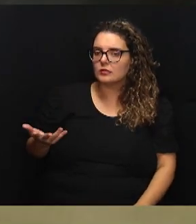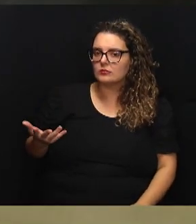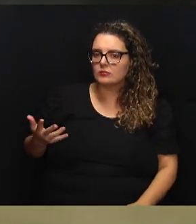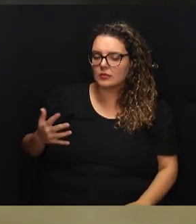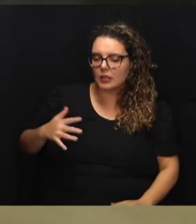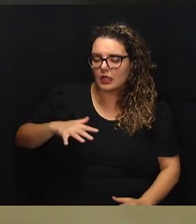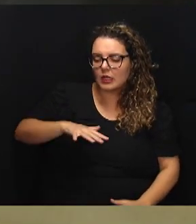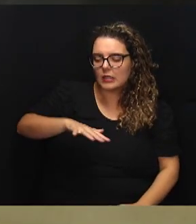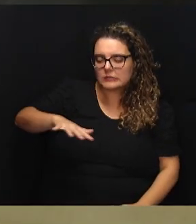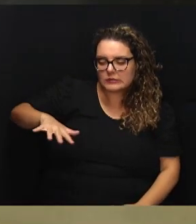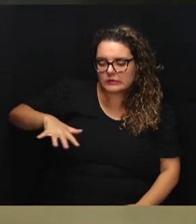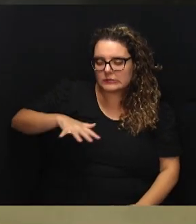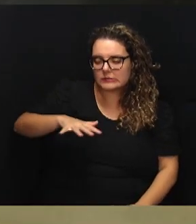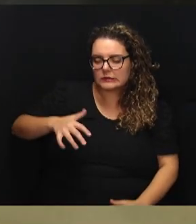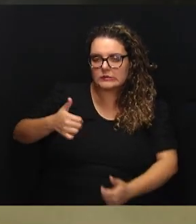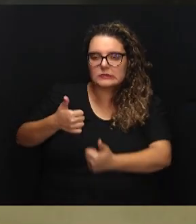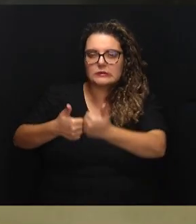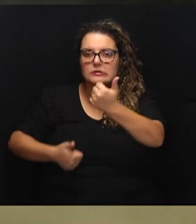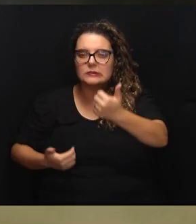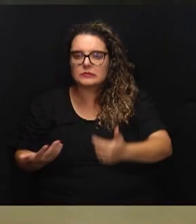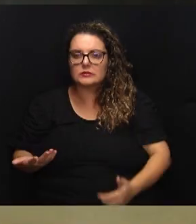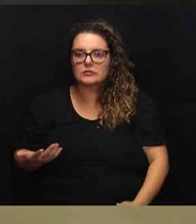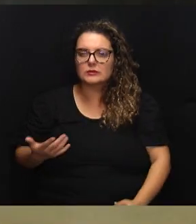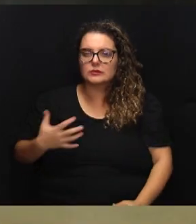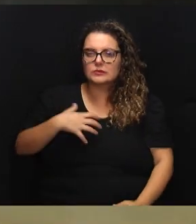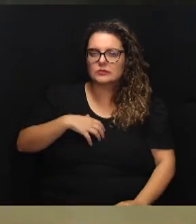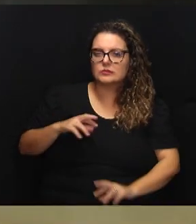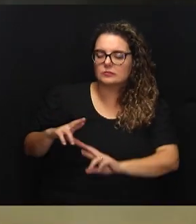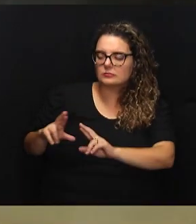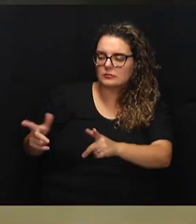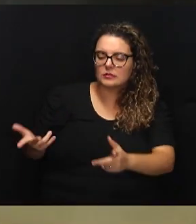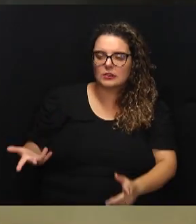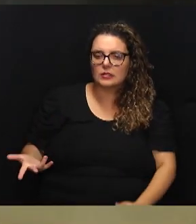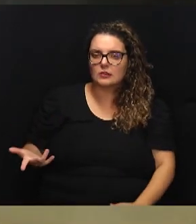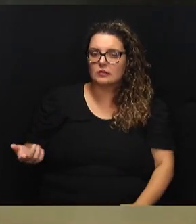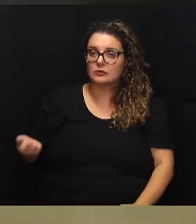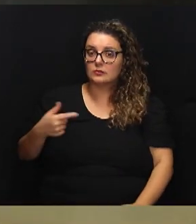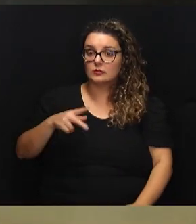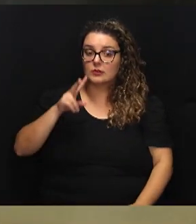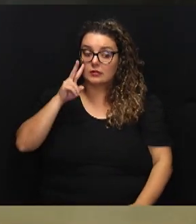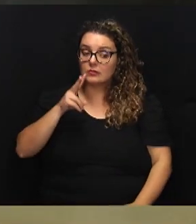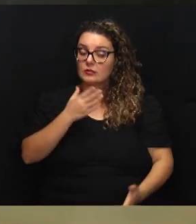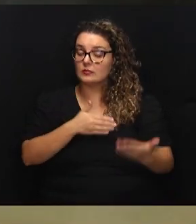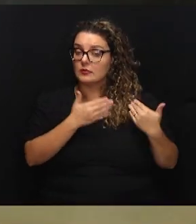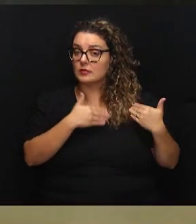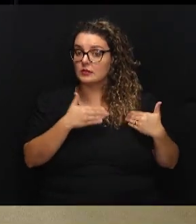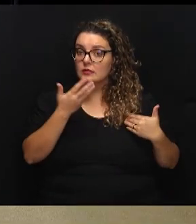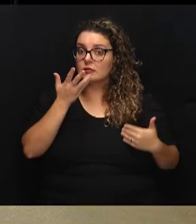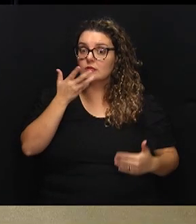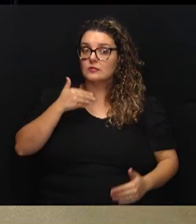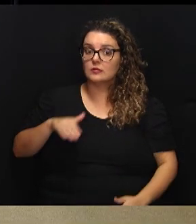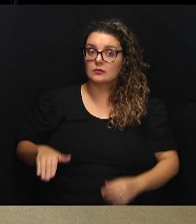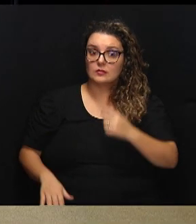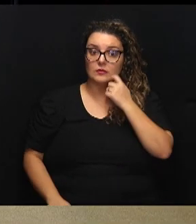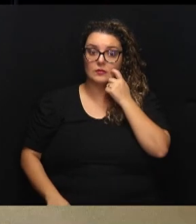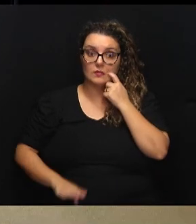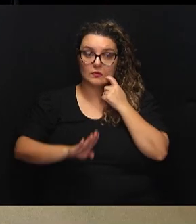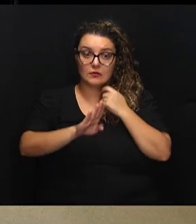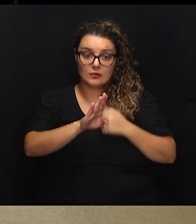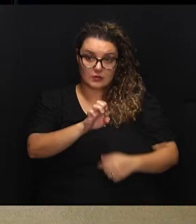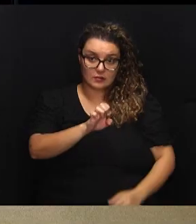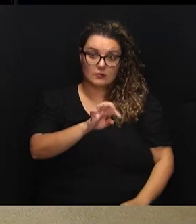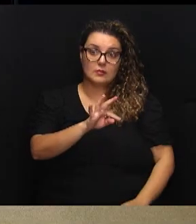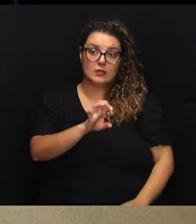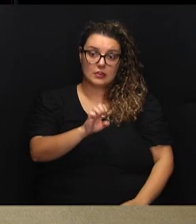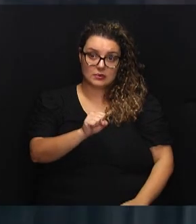do futebol já de uma maneira totalmente diferente de que nós víamos quando éramos criança. As bets têm atrapalhado